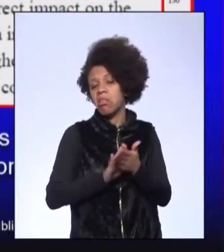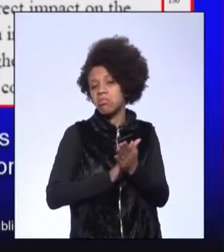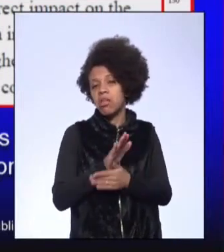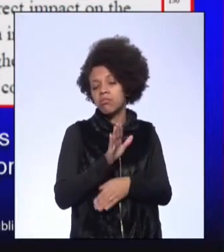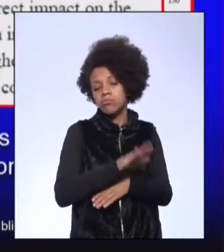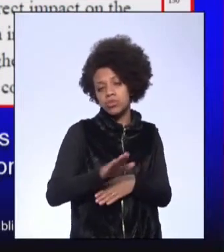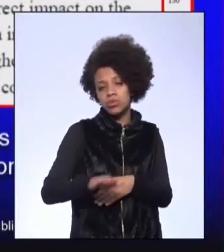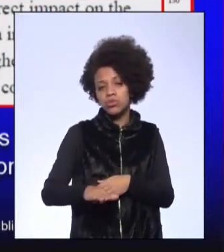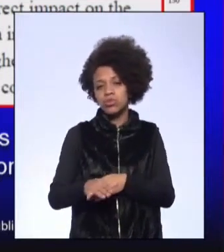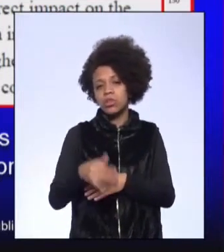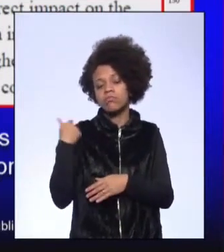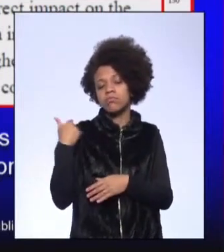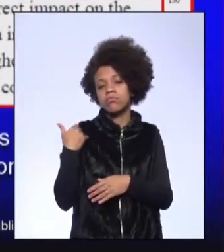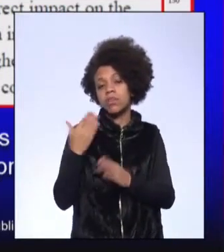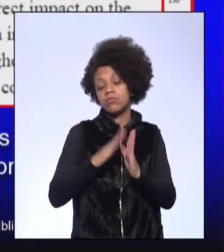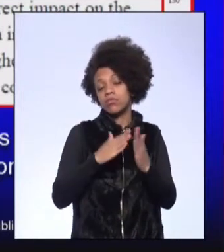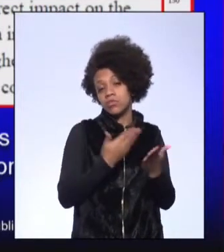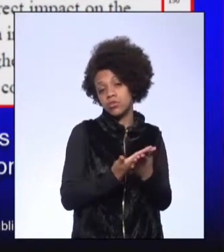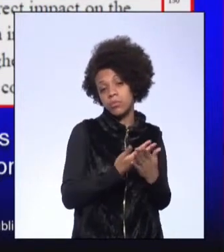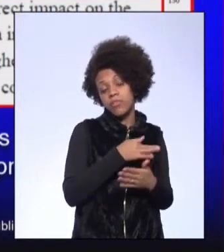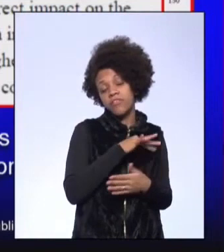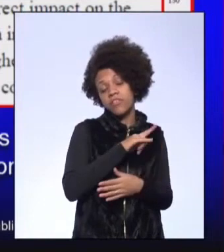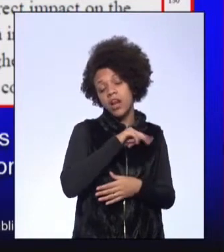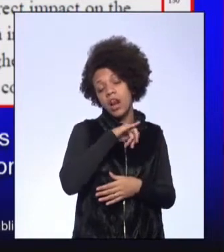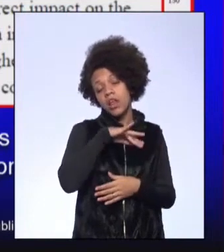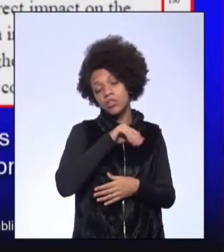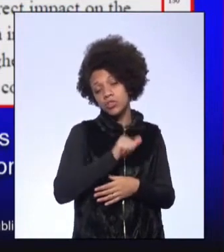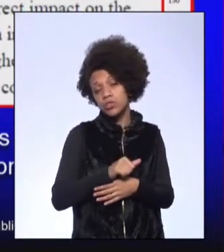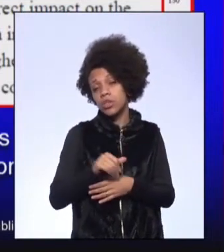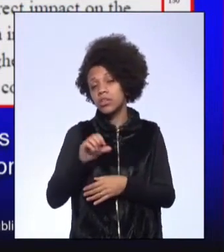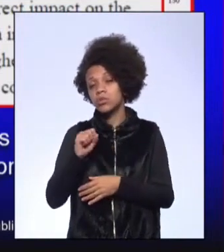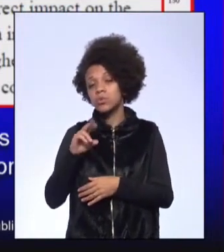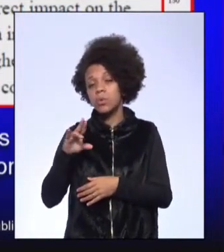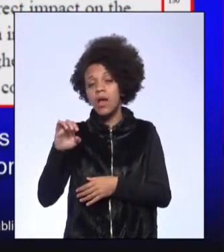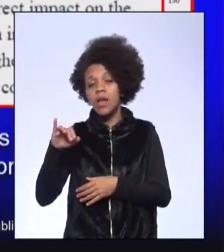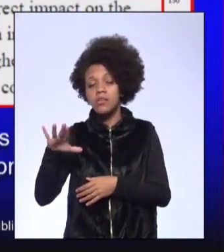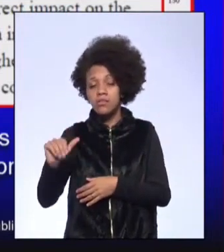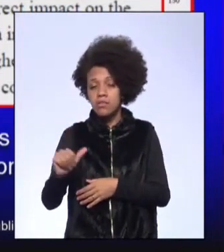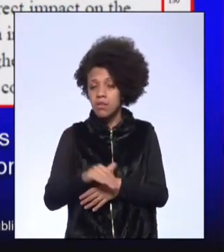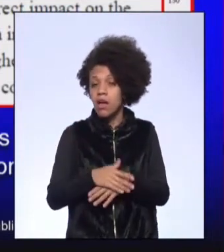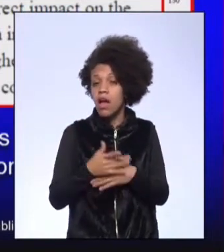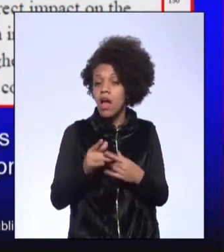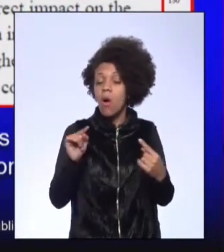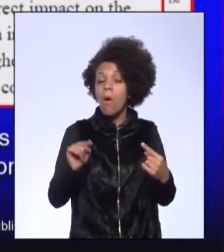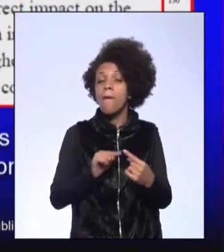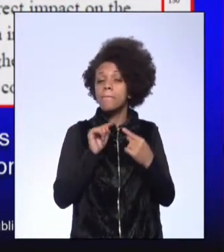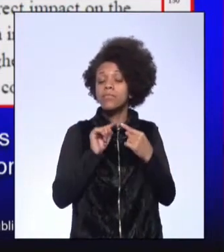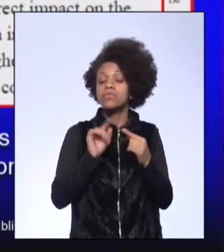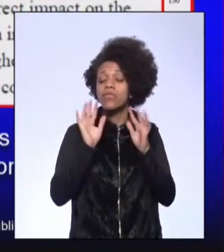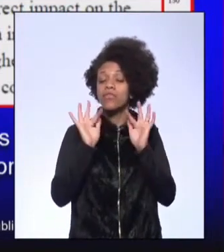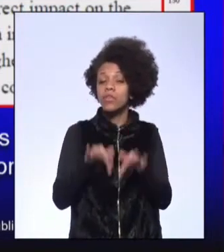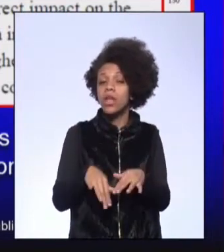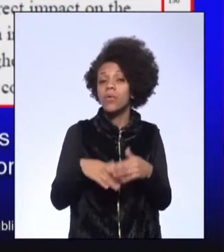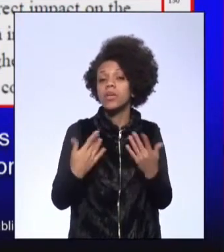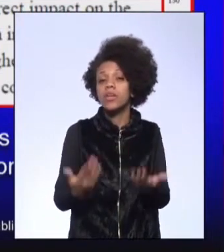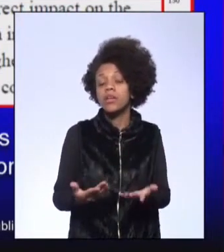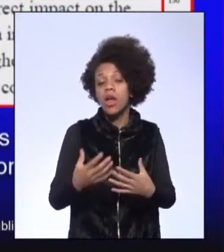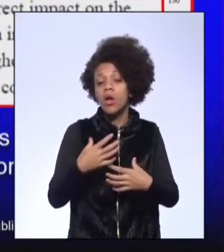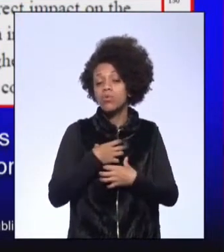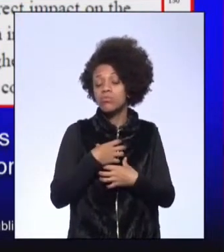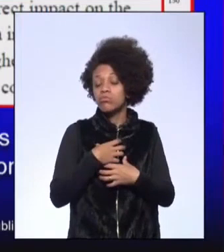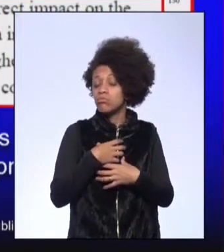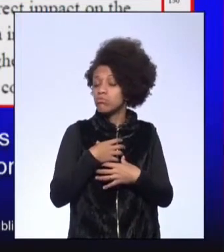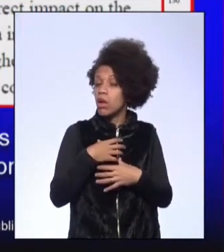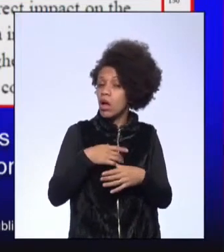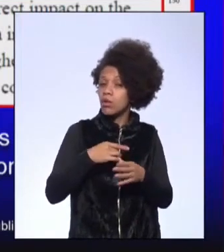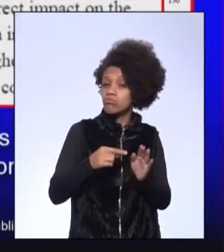de idade escolar, tanto na Finlândia como na Suécia, levando a concluí-los que os efeitos negativos do fechamento